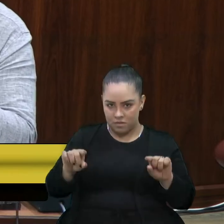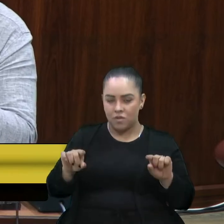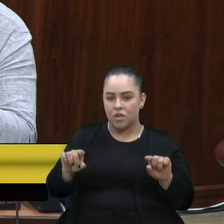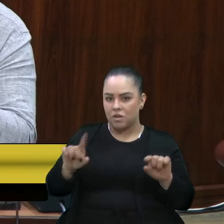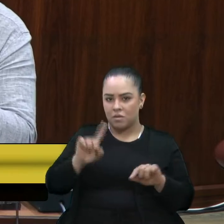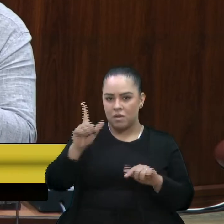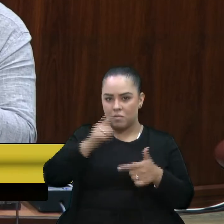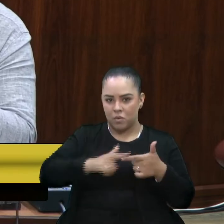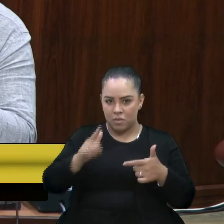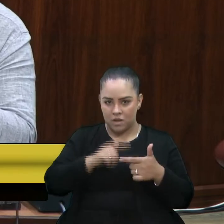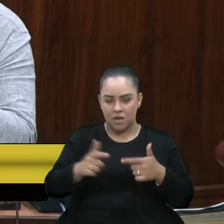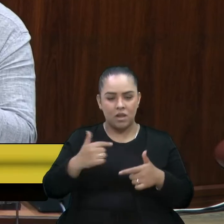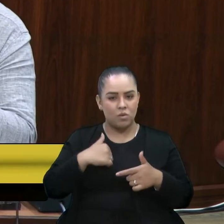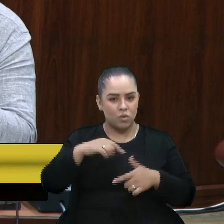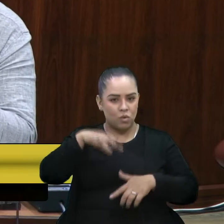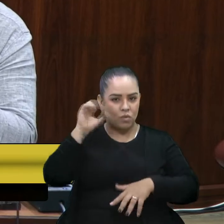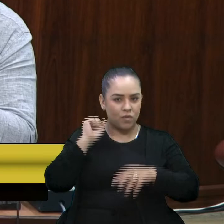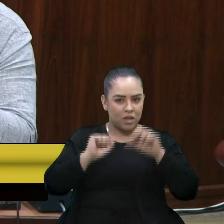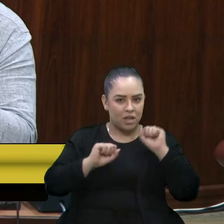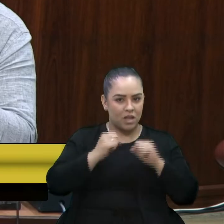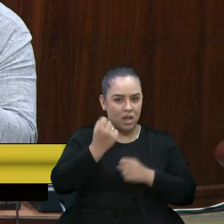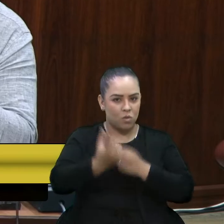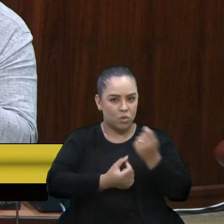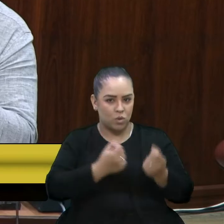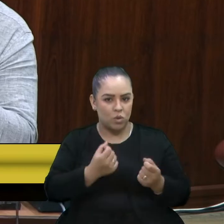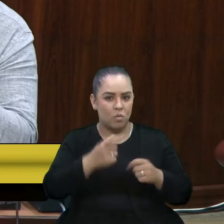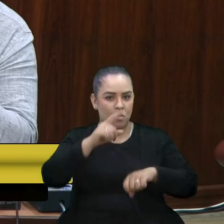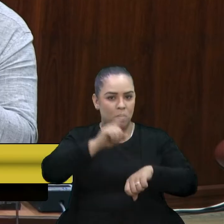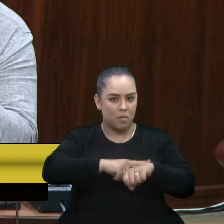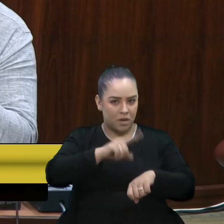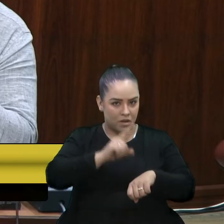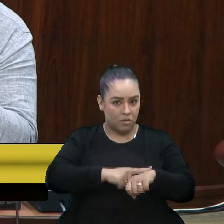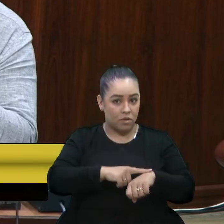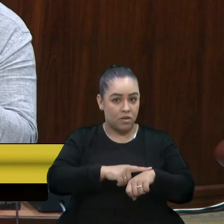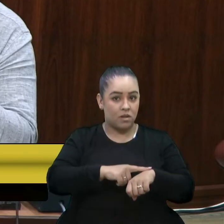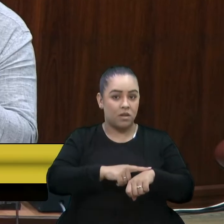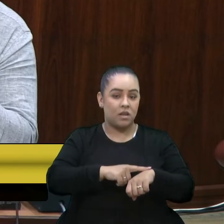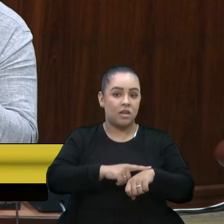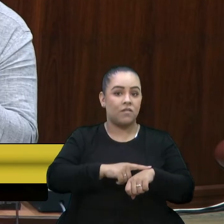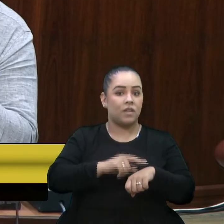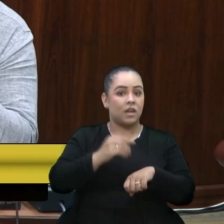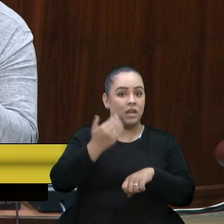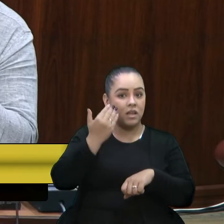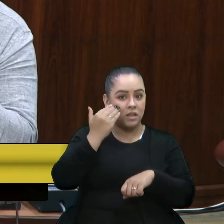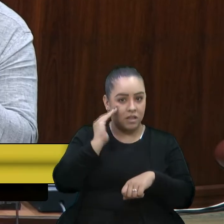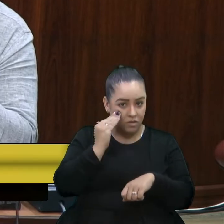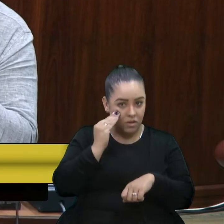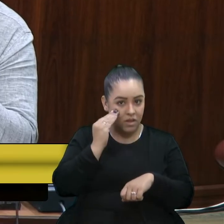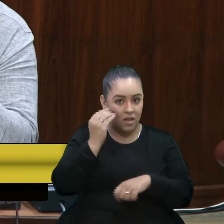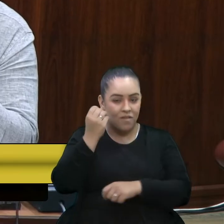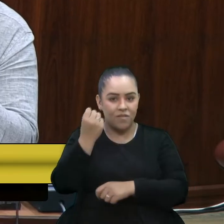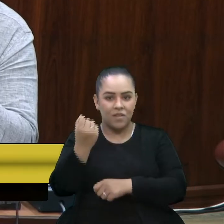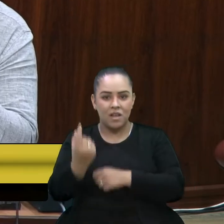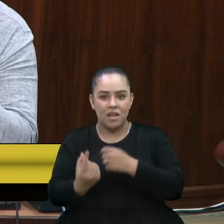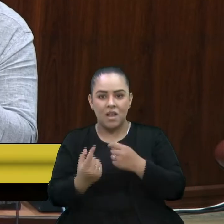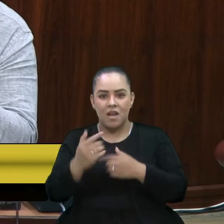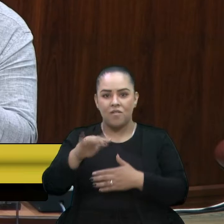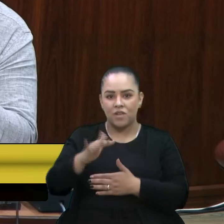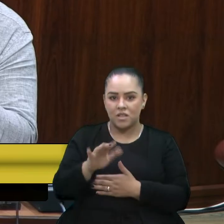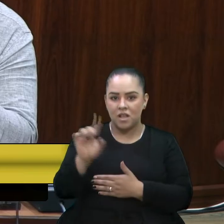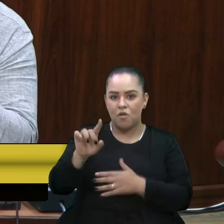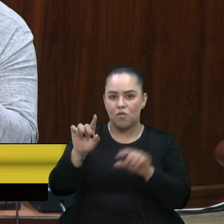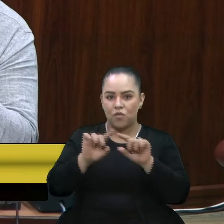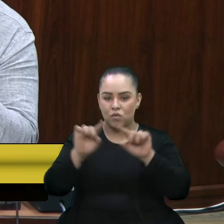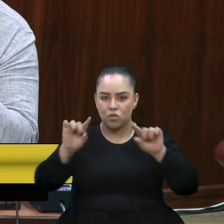eu escutei em alguns momentos, e isso fica subentendido, de que às vezes parece que são os funcionários. E não